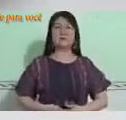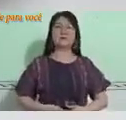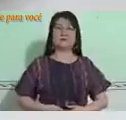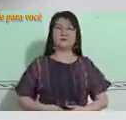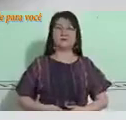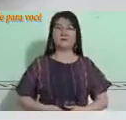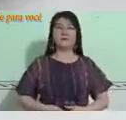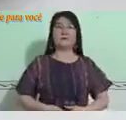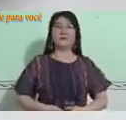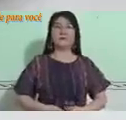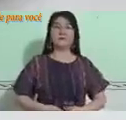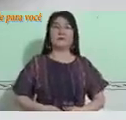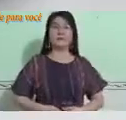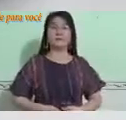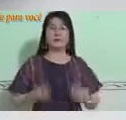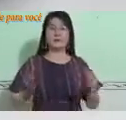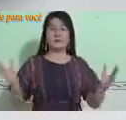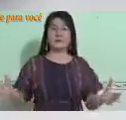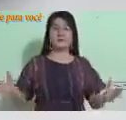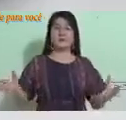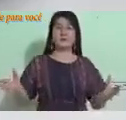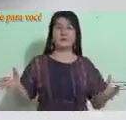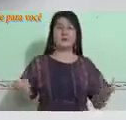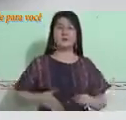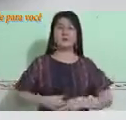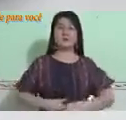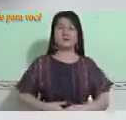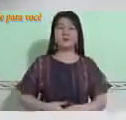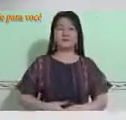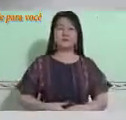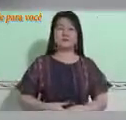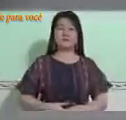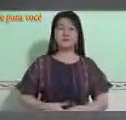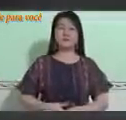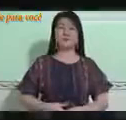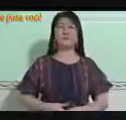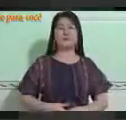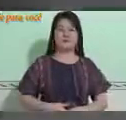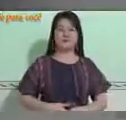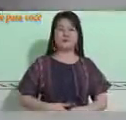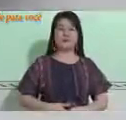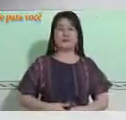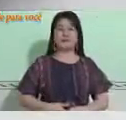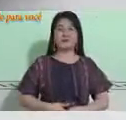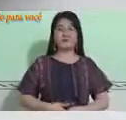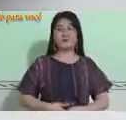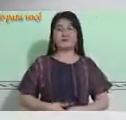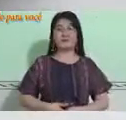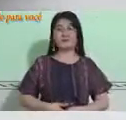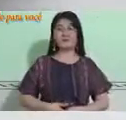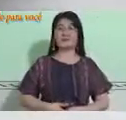tremor, vírgula, podem induzir ao aumento da pressão arterial e acelerar os batimentos cardíacos, vírgula, devendo se optar